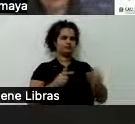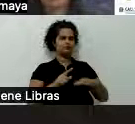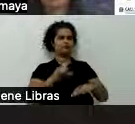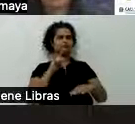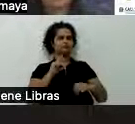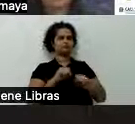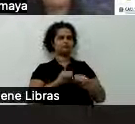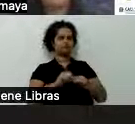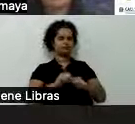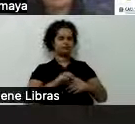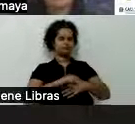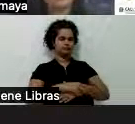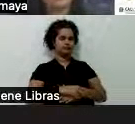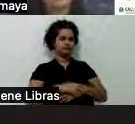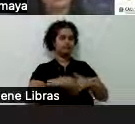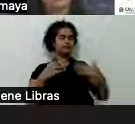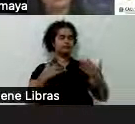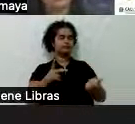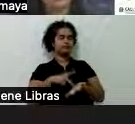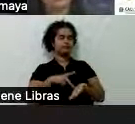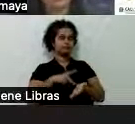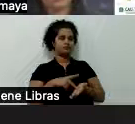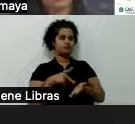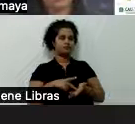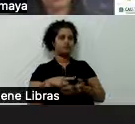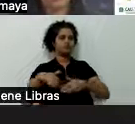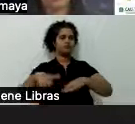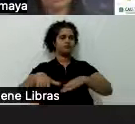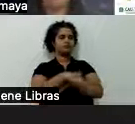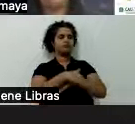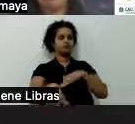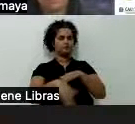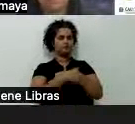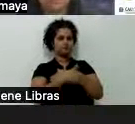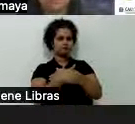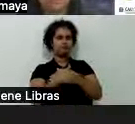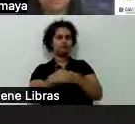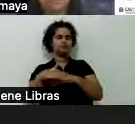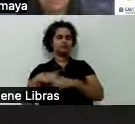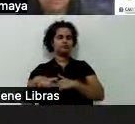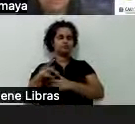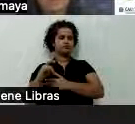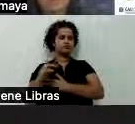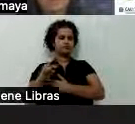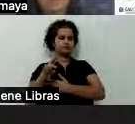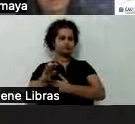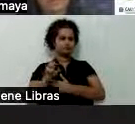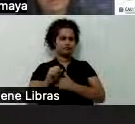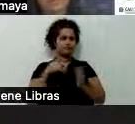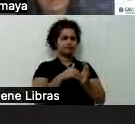final. Então, na verdade, trata-se de uma pequena rua que liga a Estação Pinheiros até a Berrini,